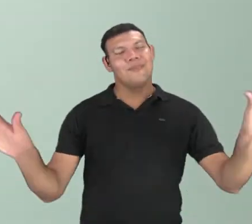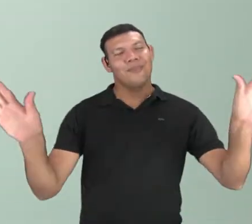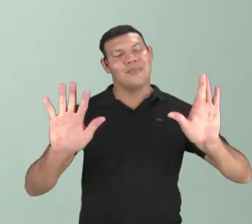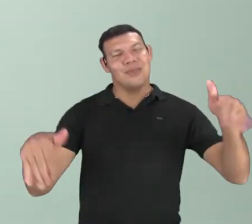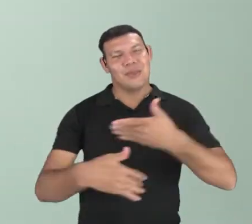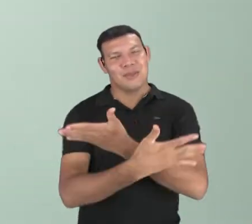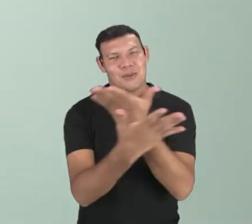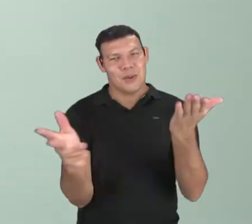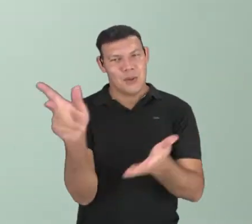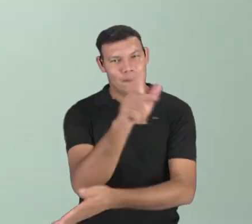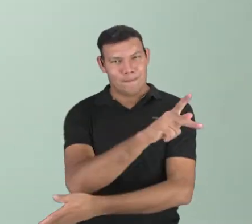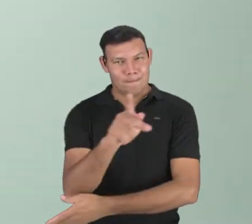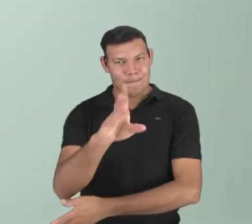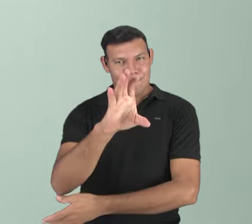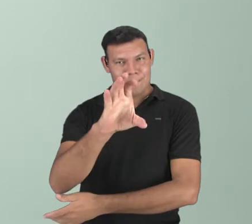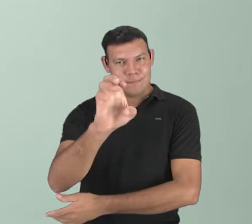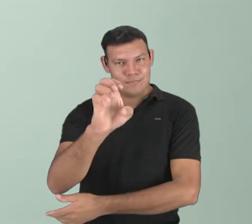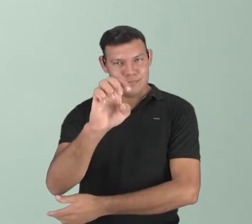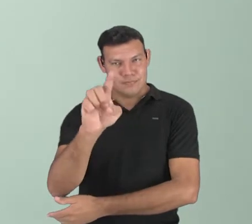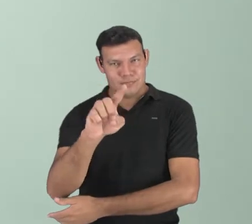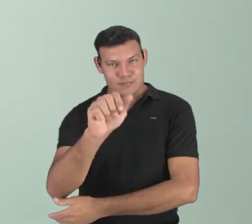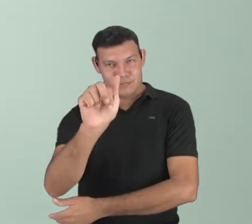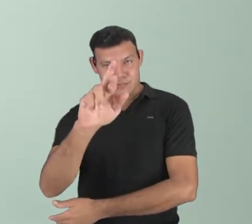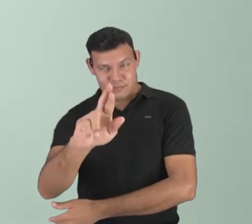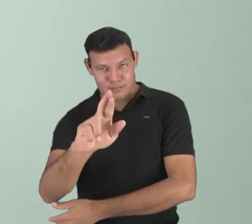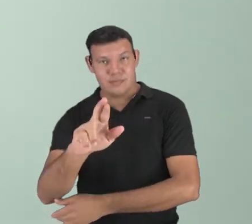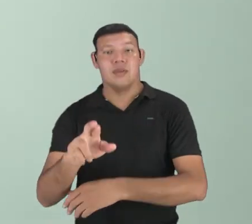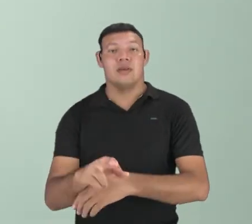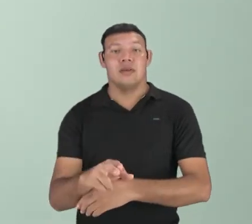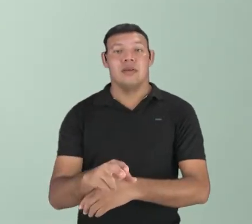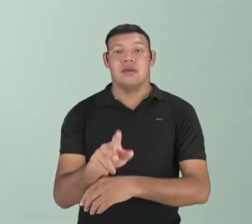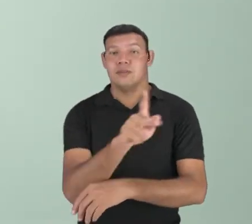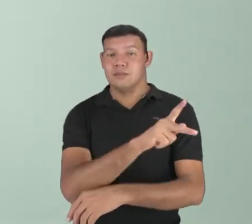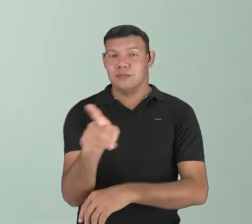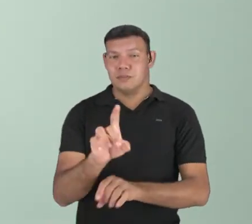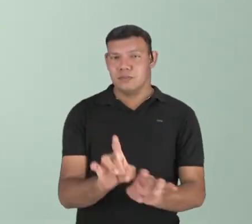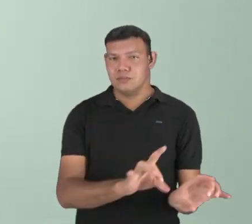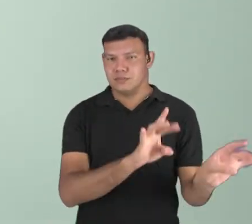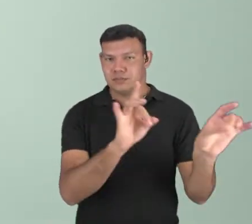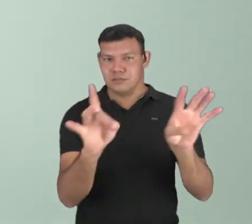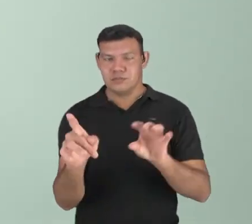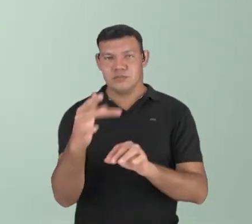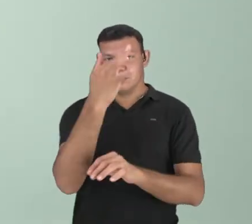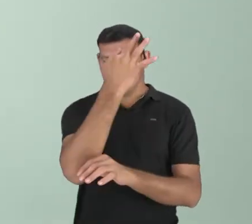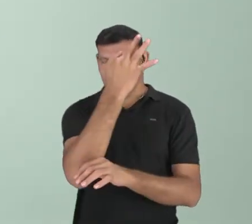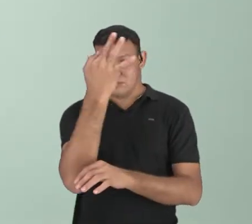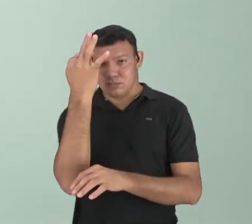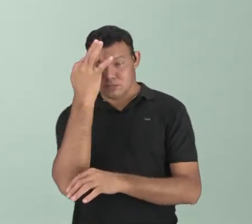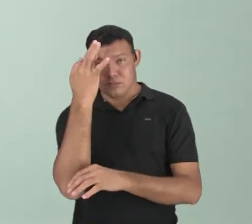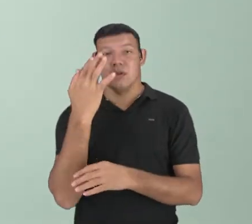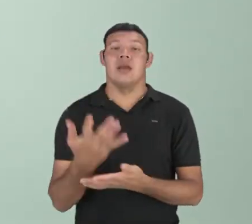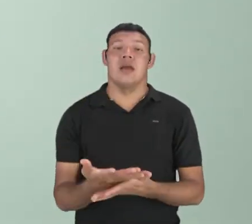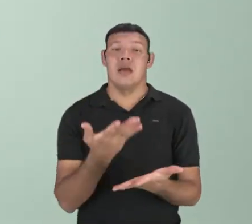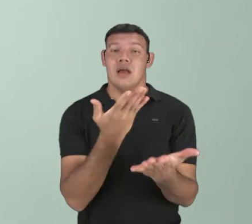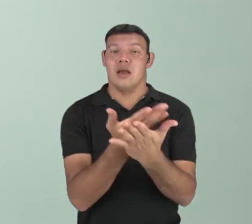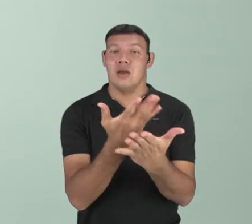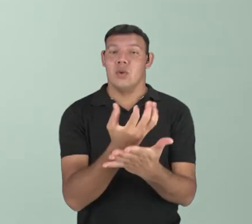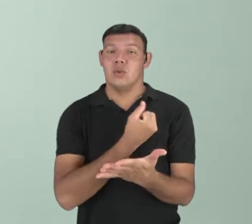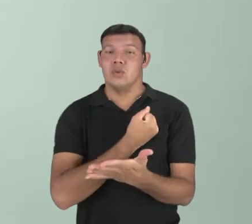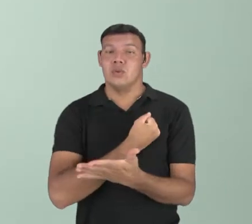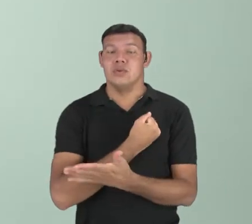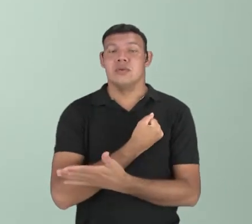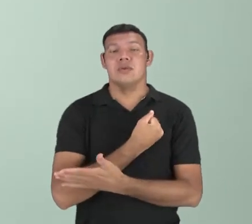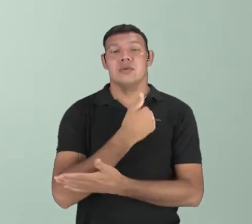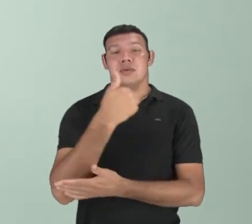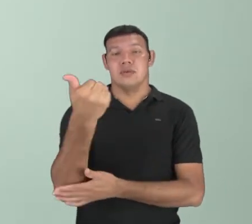Olá pessoal, sou o professor César Hildo, professor especialista em filosofia. Estamos aí na nossa 11ª aula